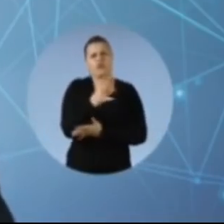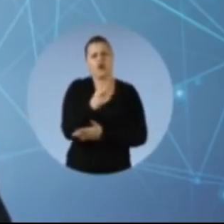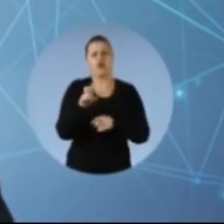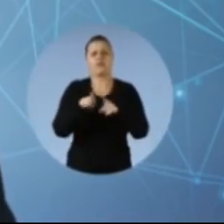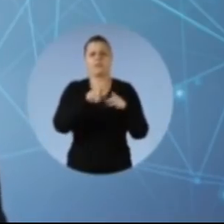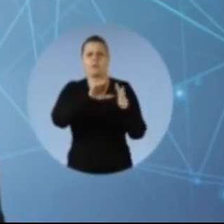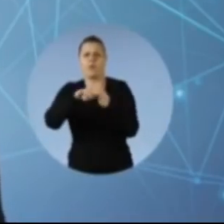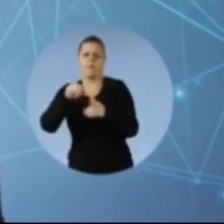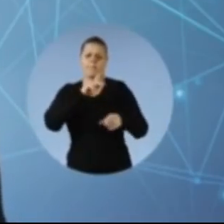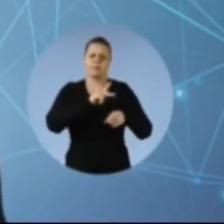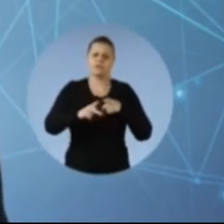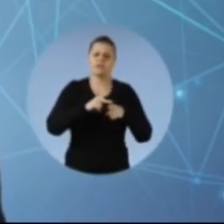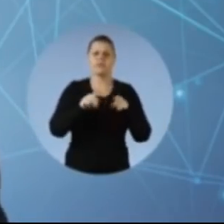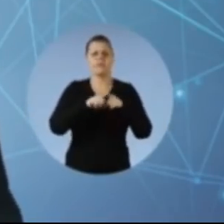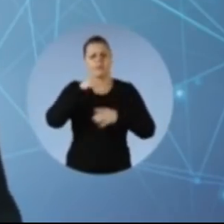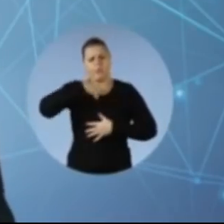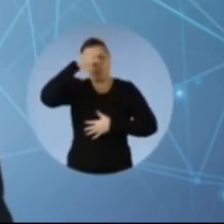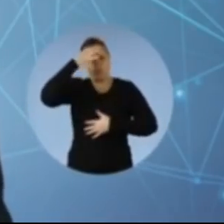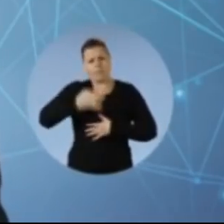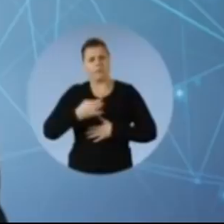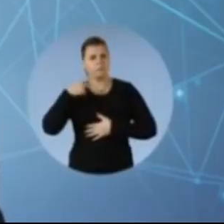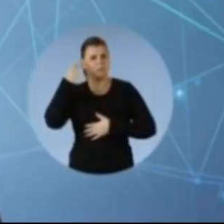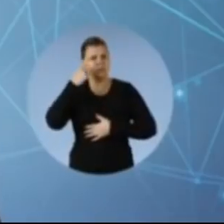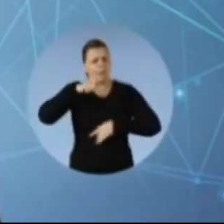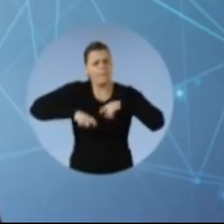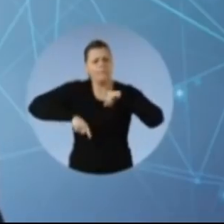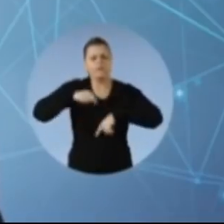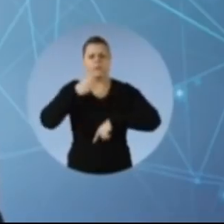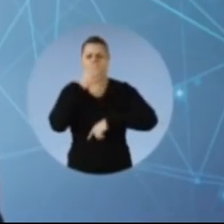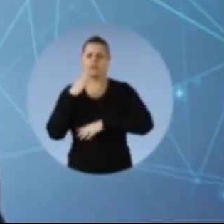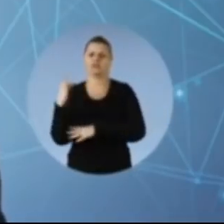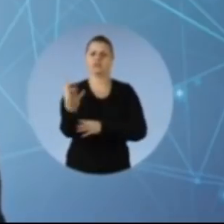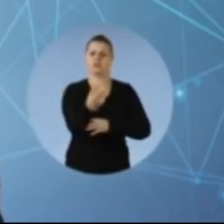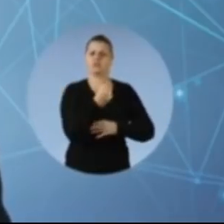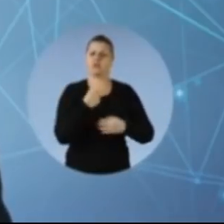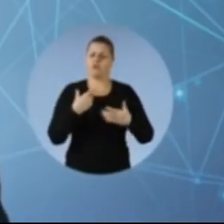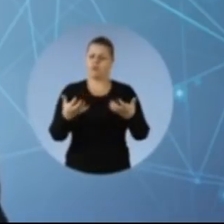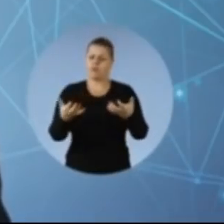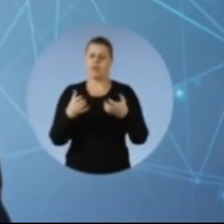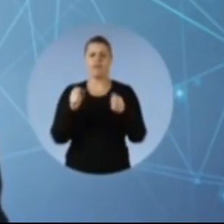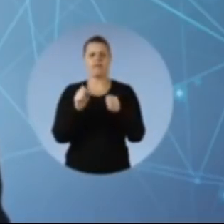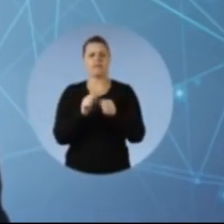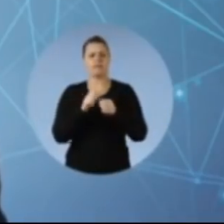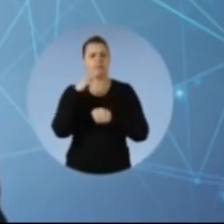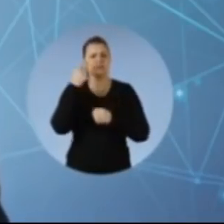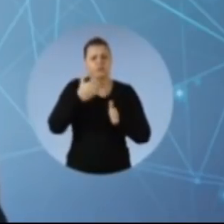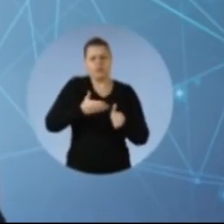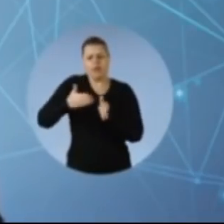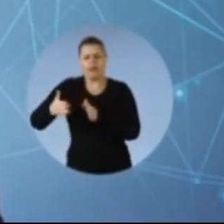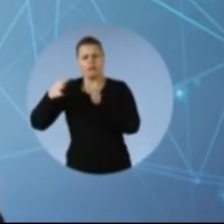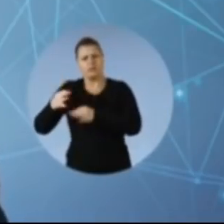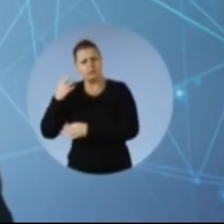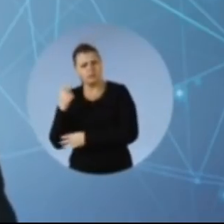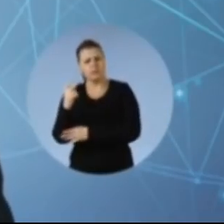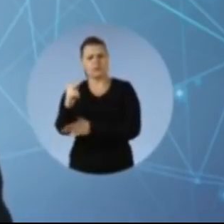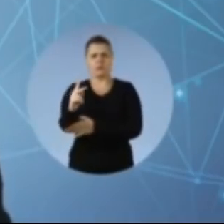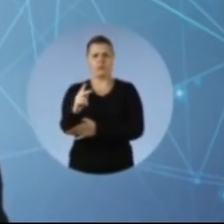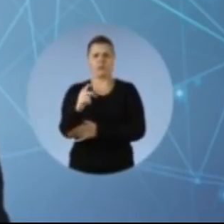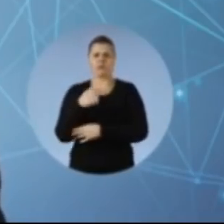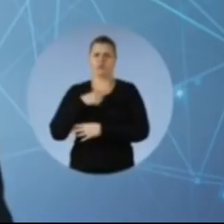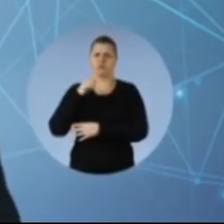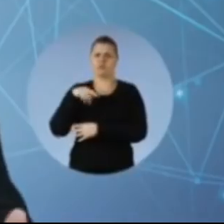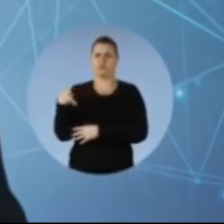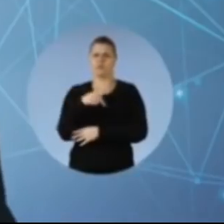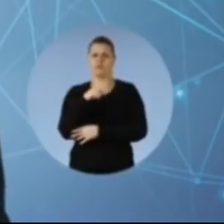a corrupção, a pedofilia, que compreendo a política como instrumento do bem comum, que eu quero fazer a política do lado certo, o